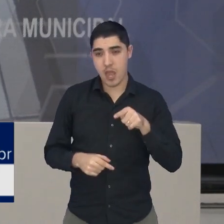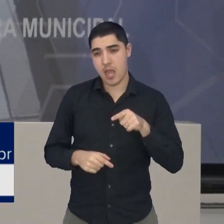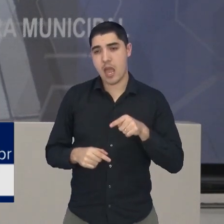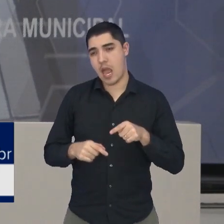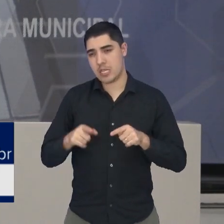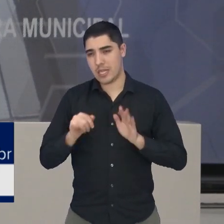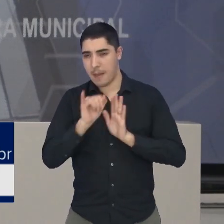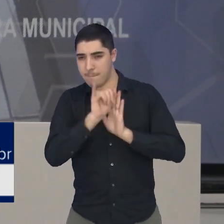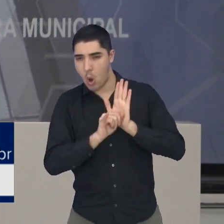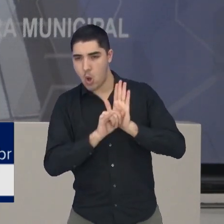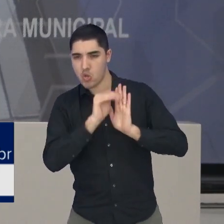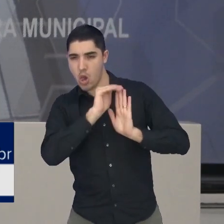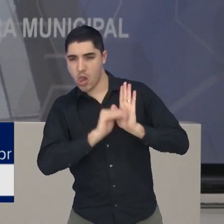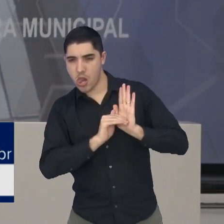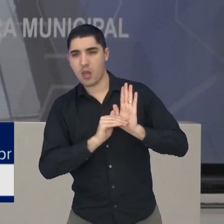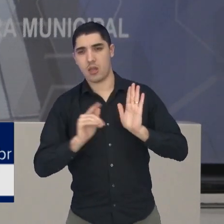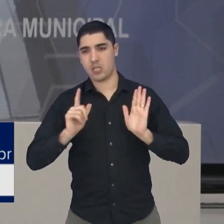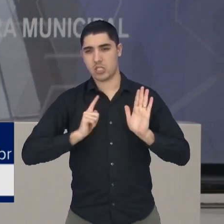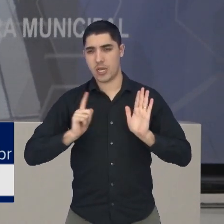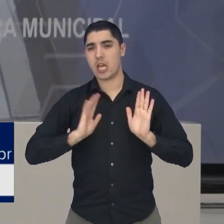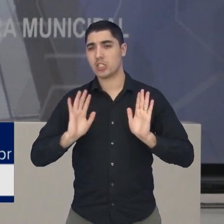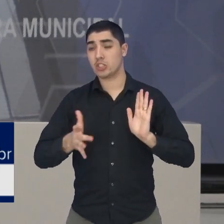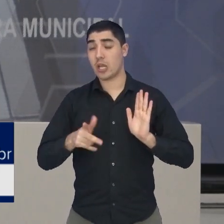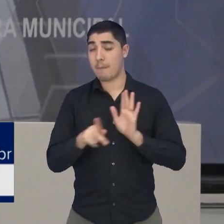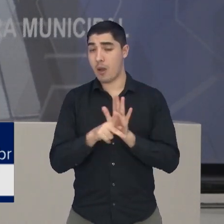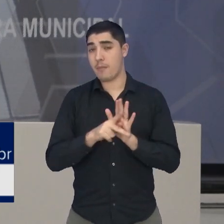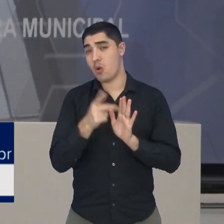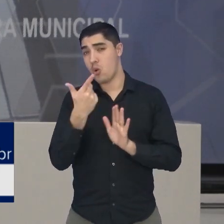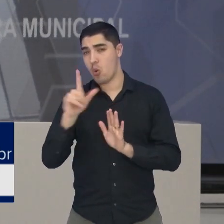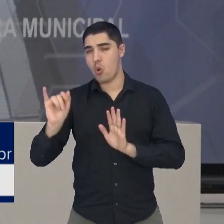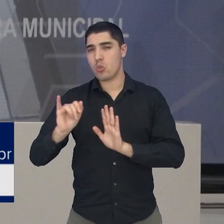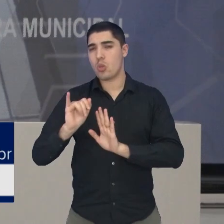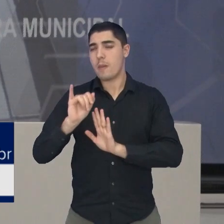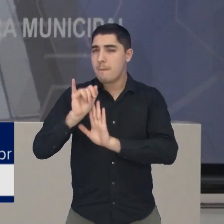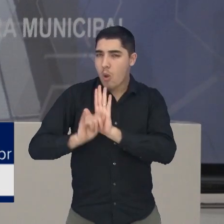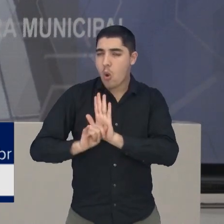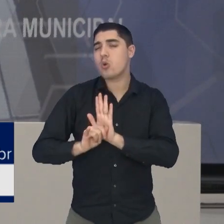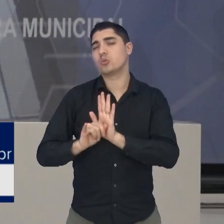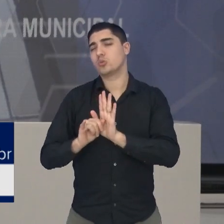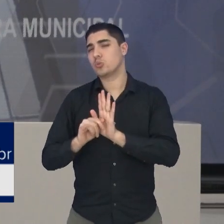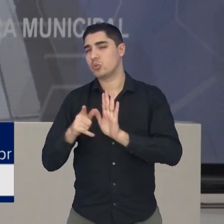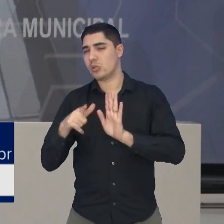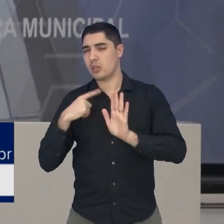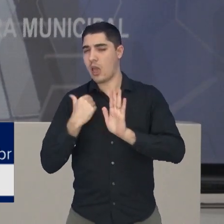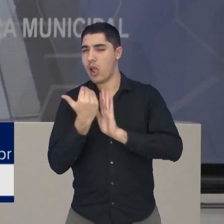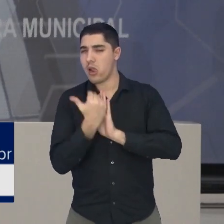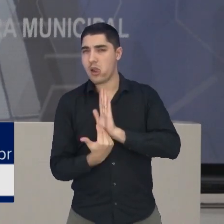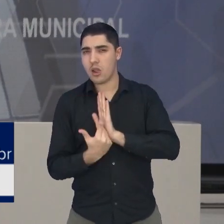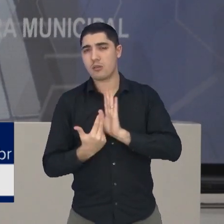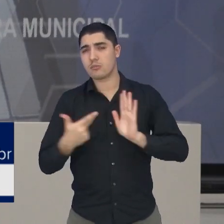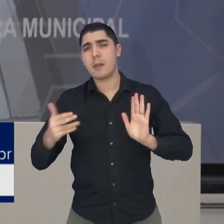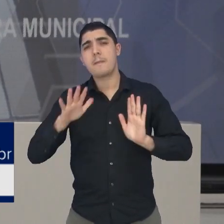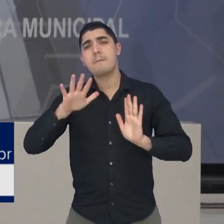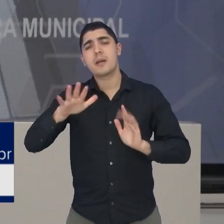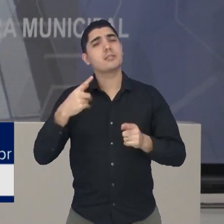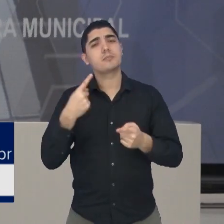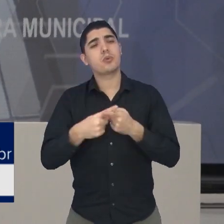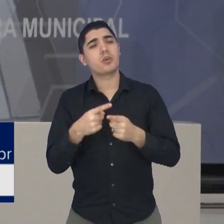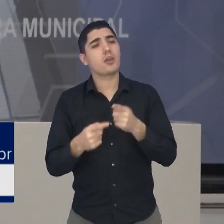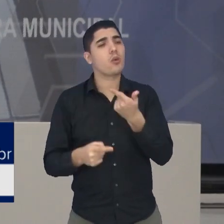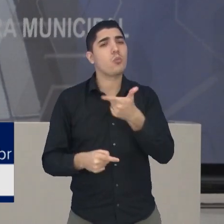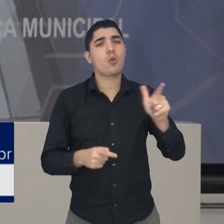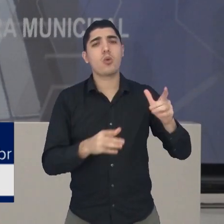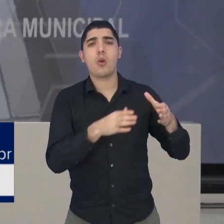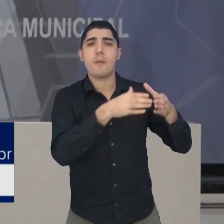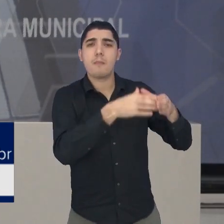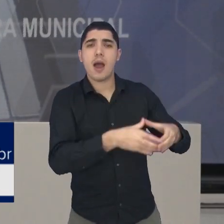tem essa previsão de taxas menores para fachadas ativas, mas por que não discutir a isenção para os bairros que a